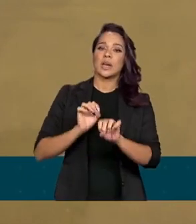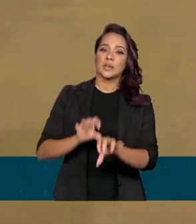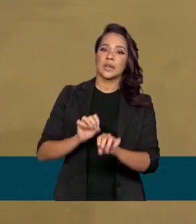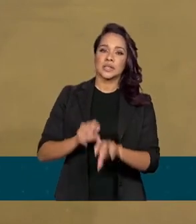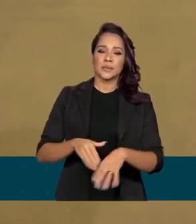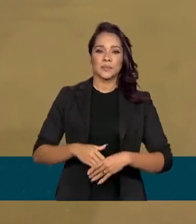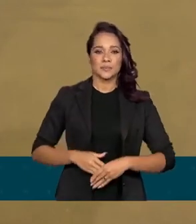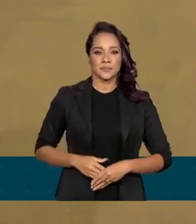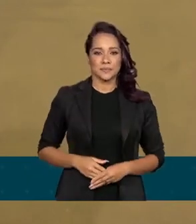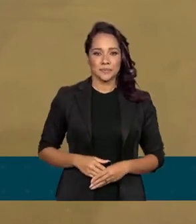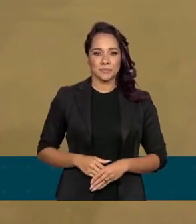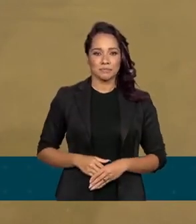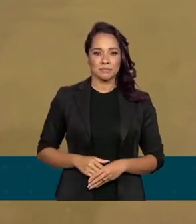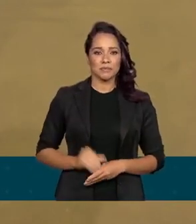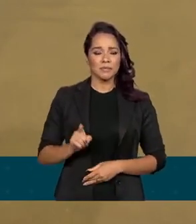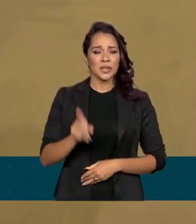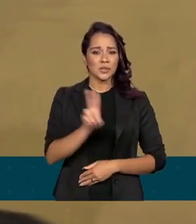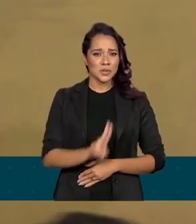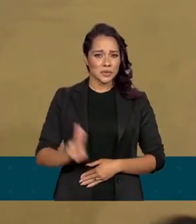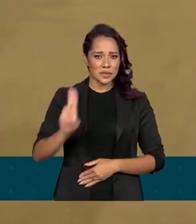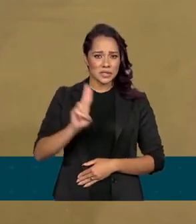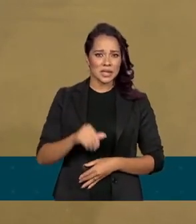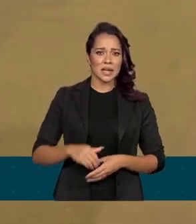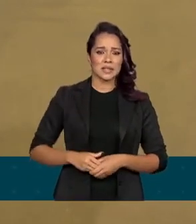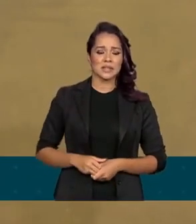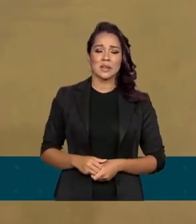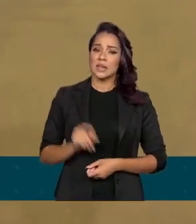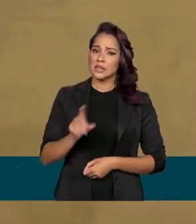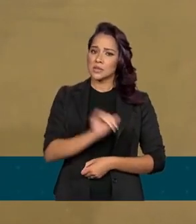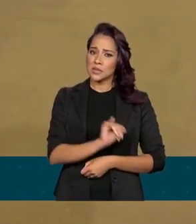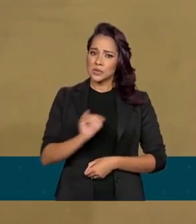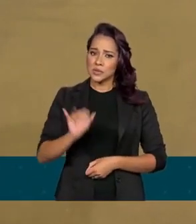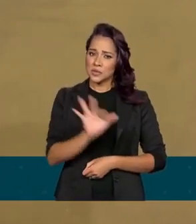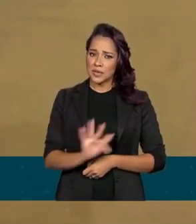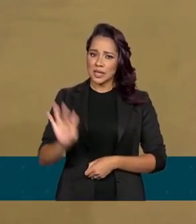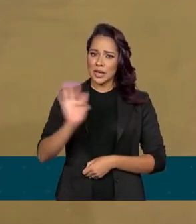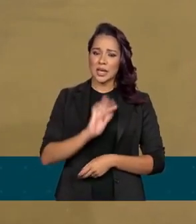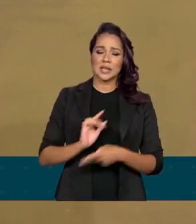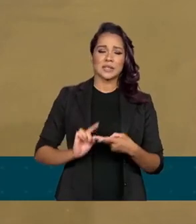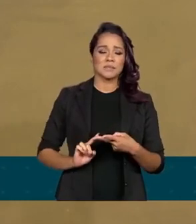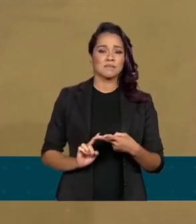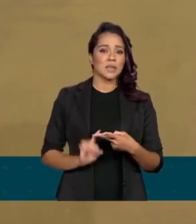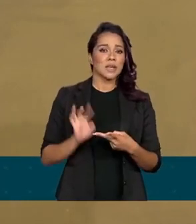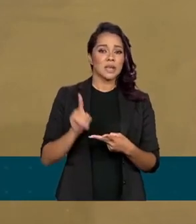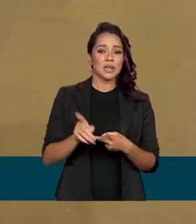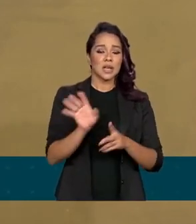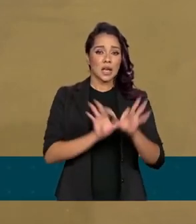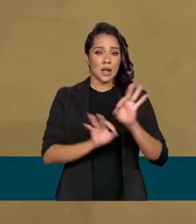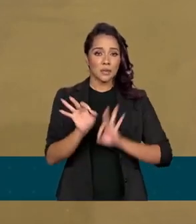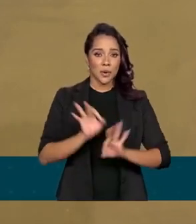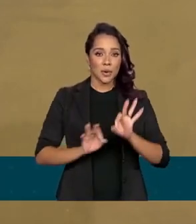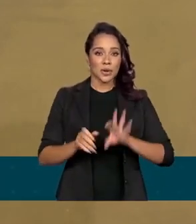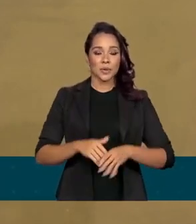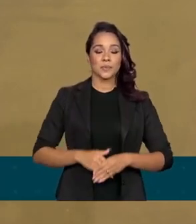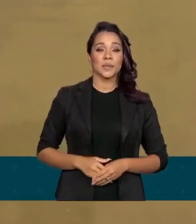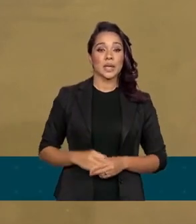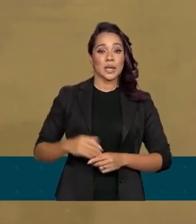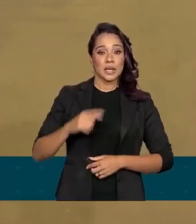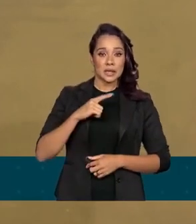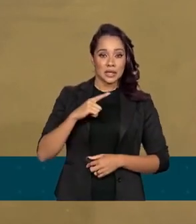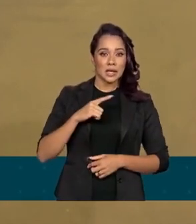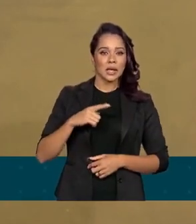educação, que são as universidades, que são os institutos federais, que formam e